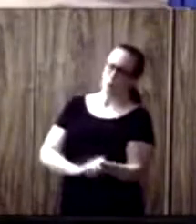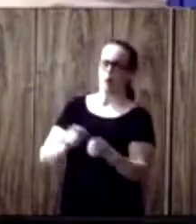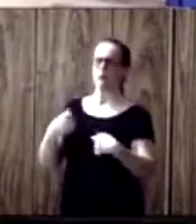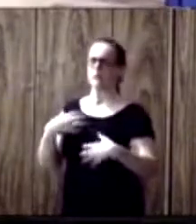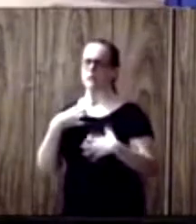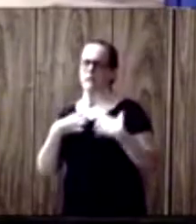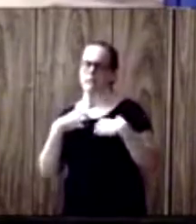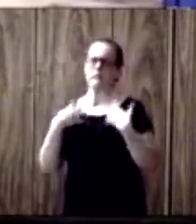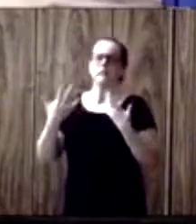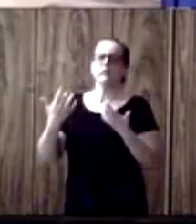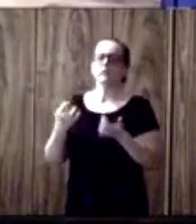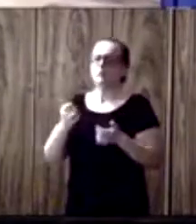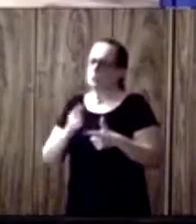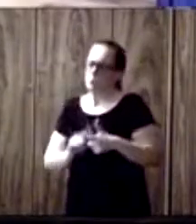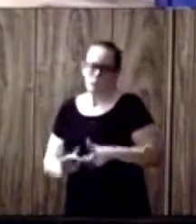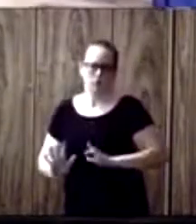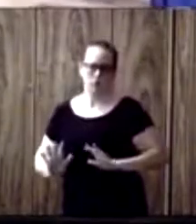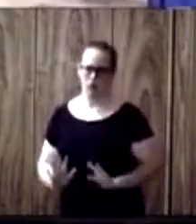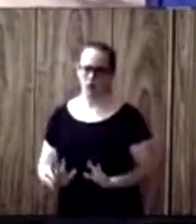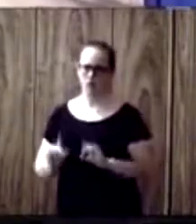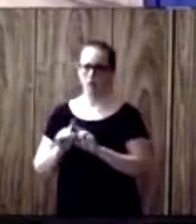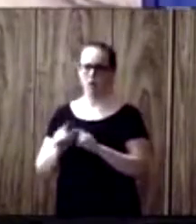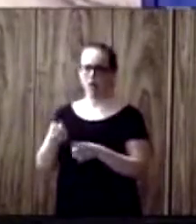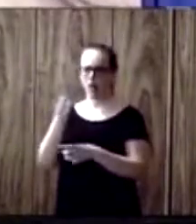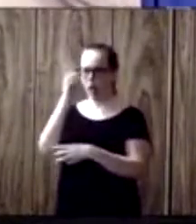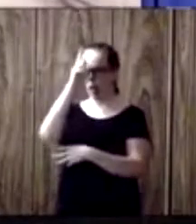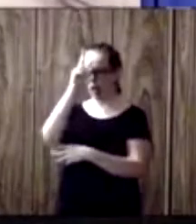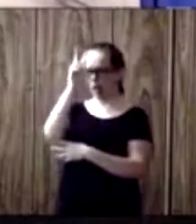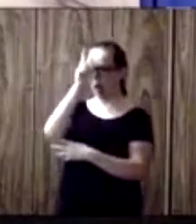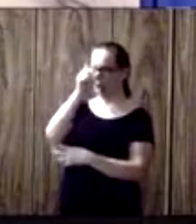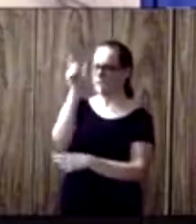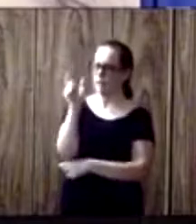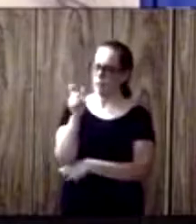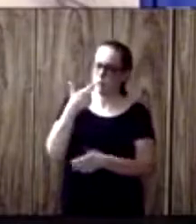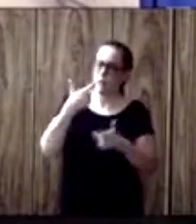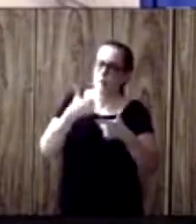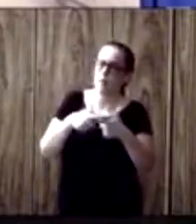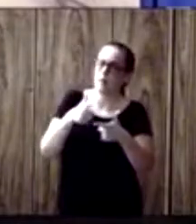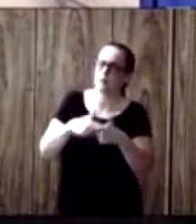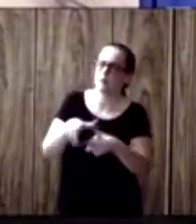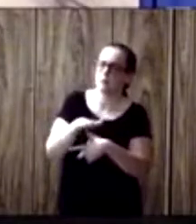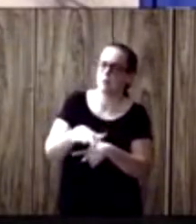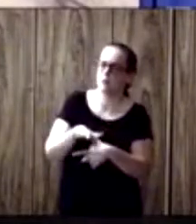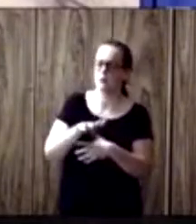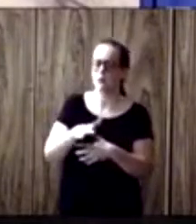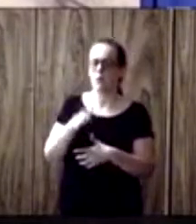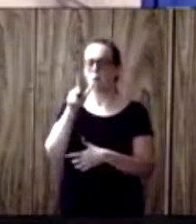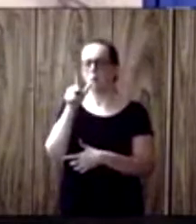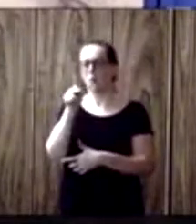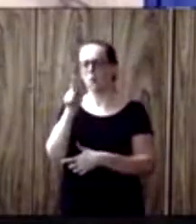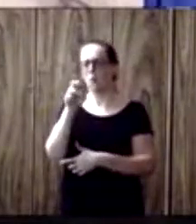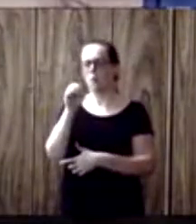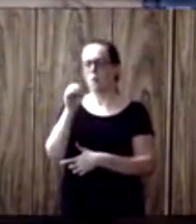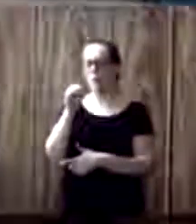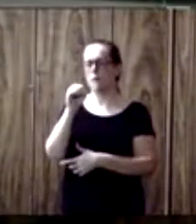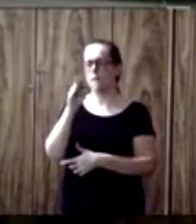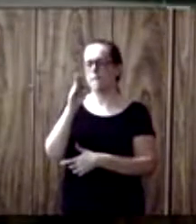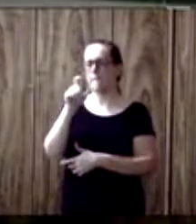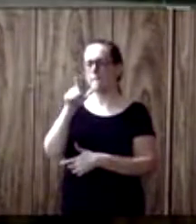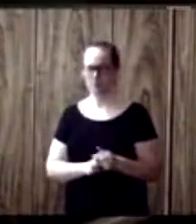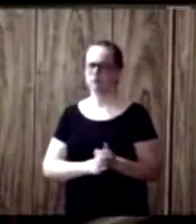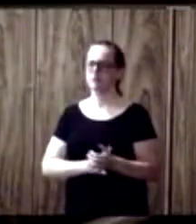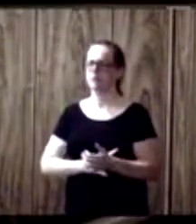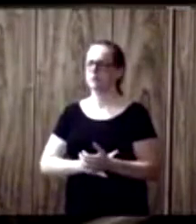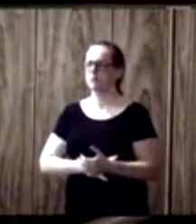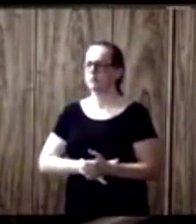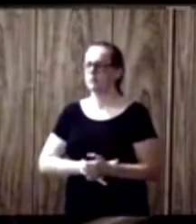tenso, pode ter me dado um branco, mas você vai lembrar dessa palavra. Problematizar é fundamental, seja qual for o